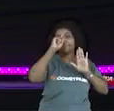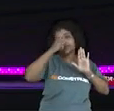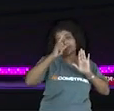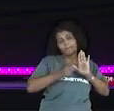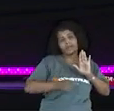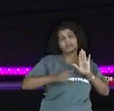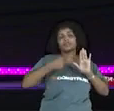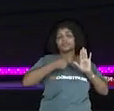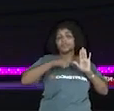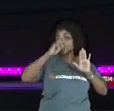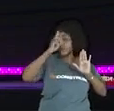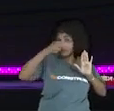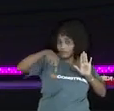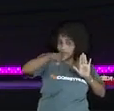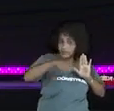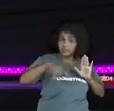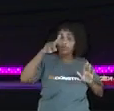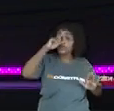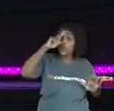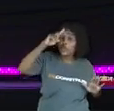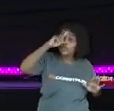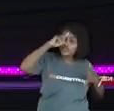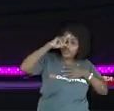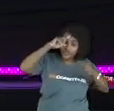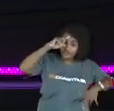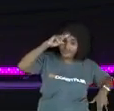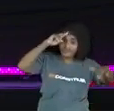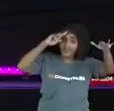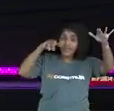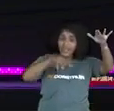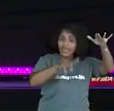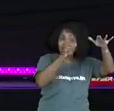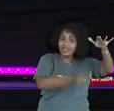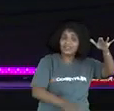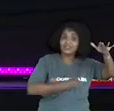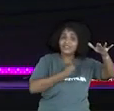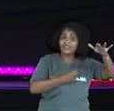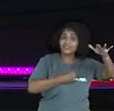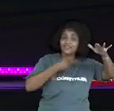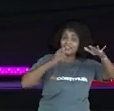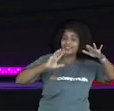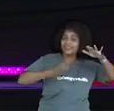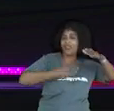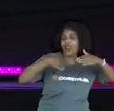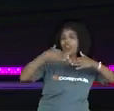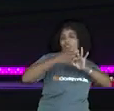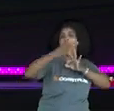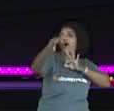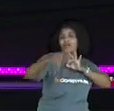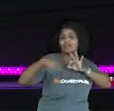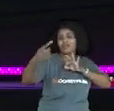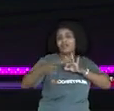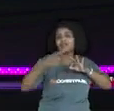que eu estou tendo todos os dias da sua vida para que tenham vida longa Opa promessa vida longa ou